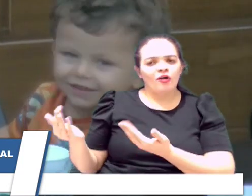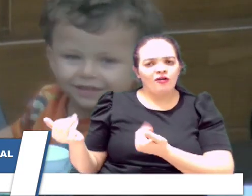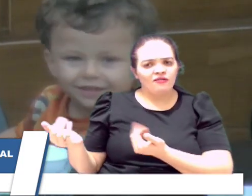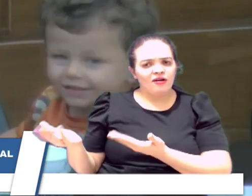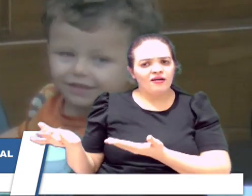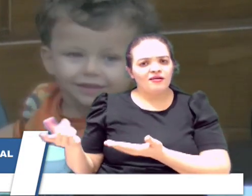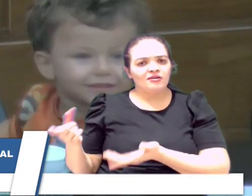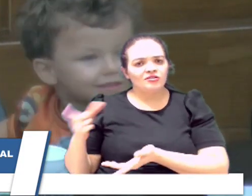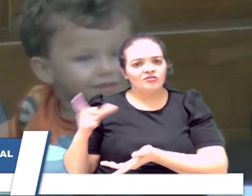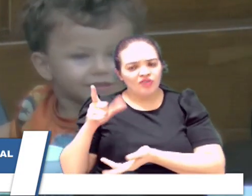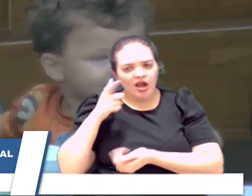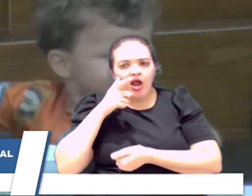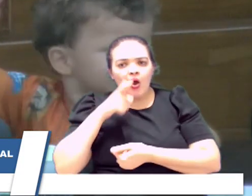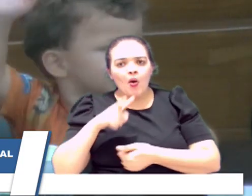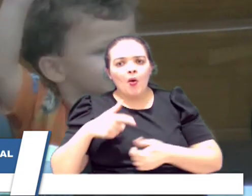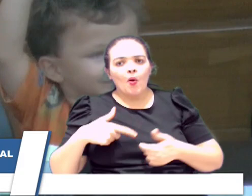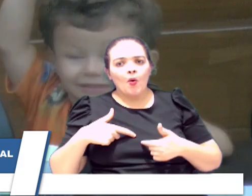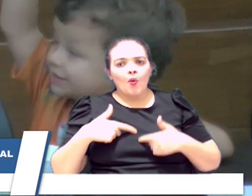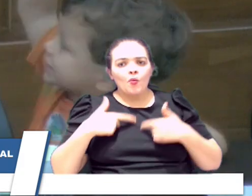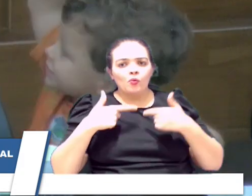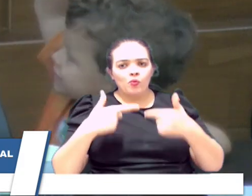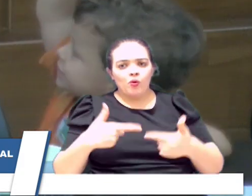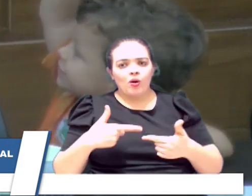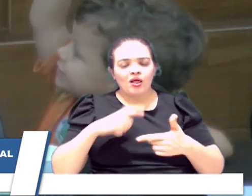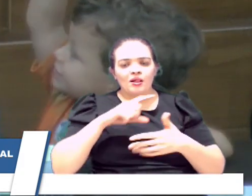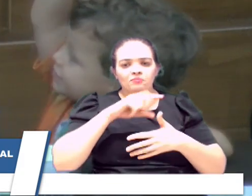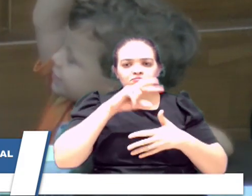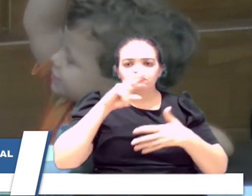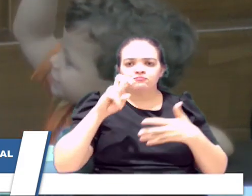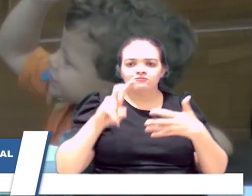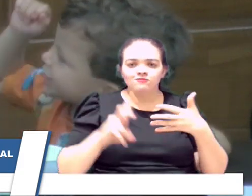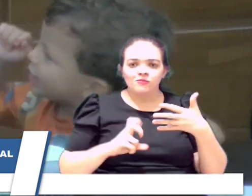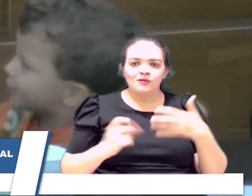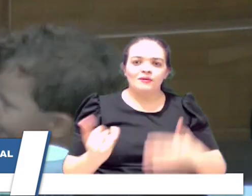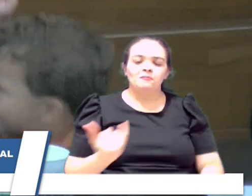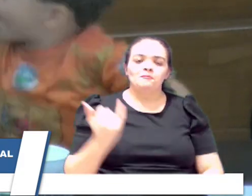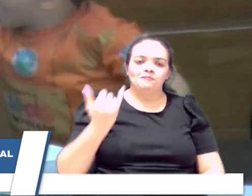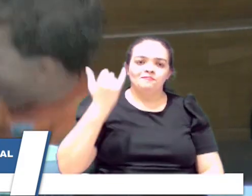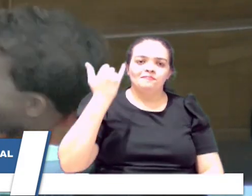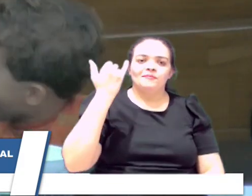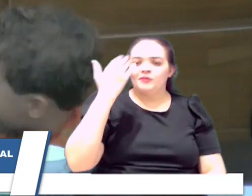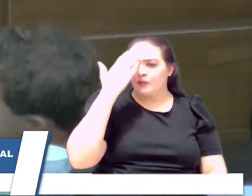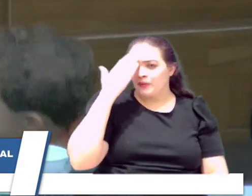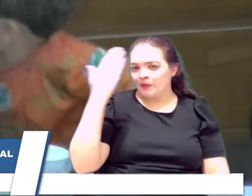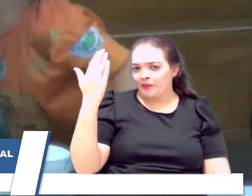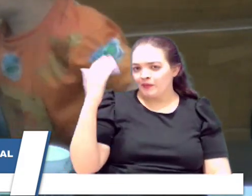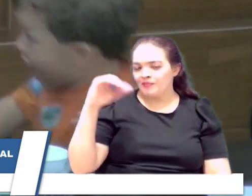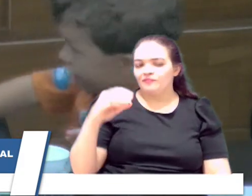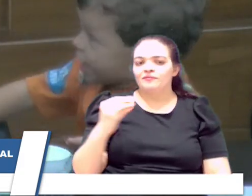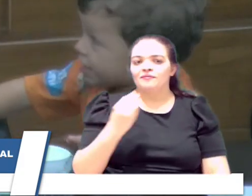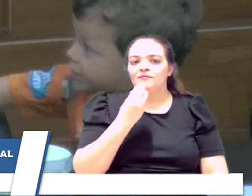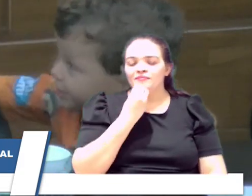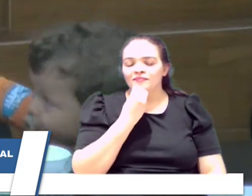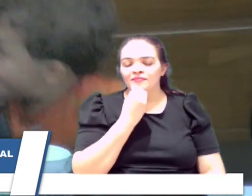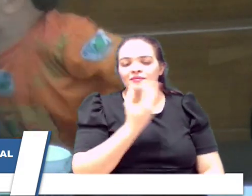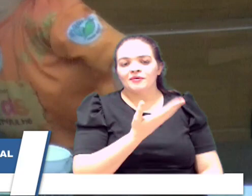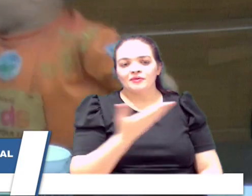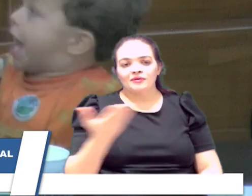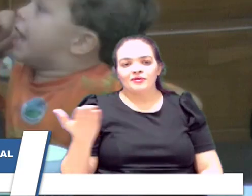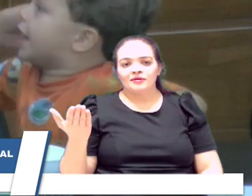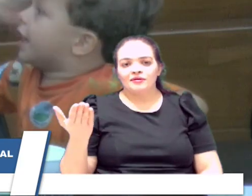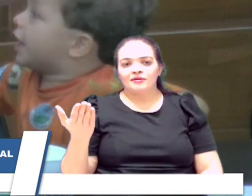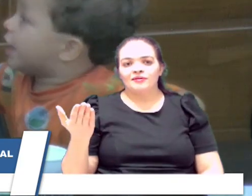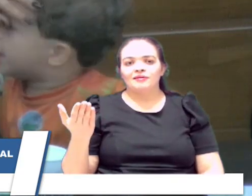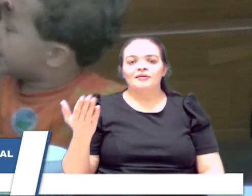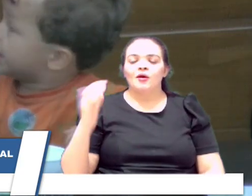já estarem aí à frente de coisas tão grandes, né? Então, assim, obrigada pela oportunidade que vocês todos estão dando para a